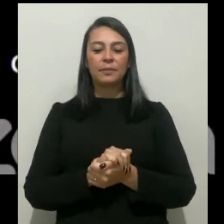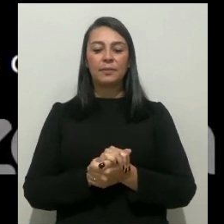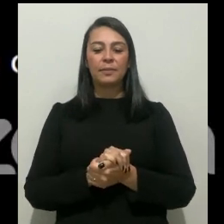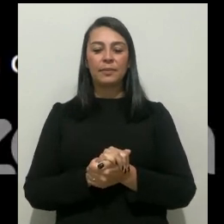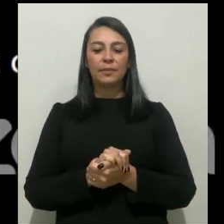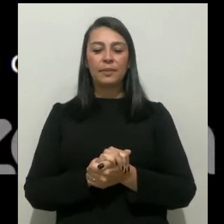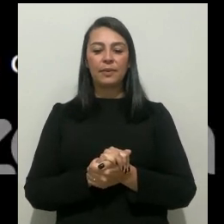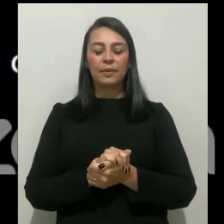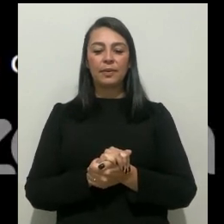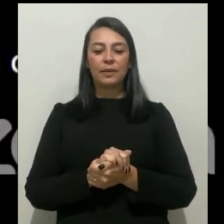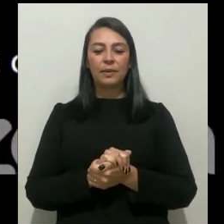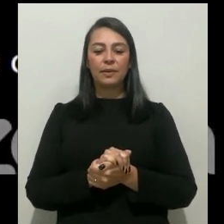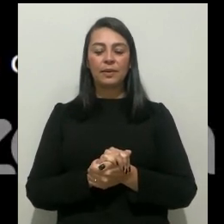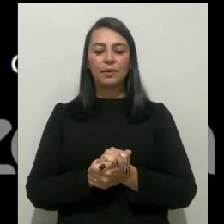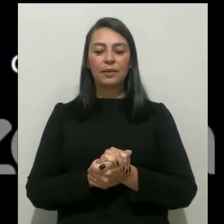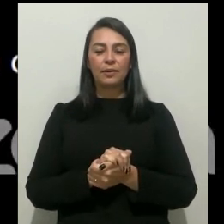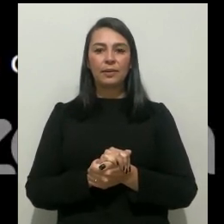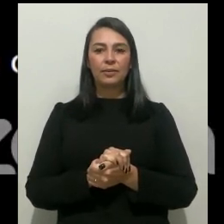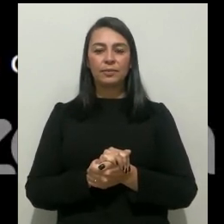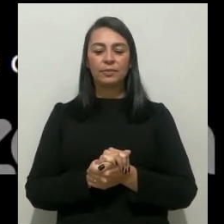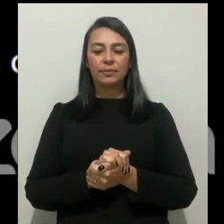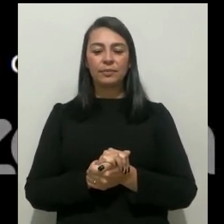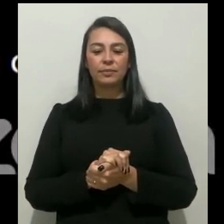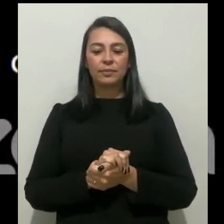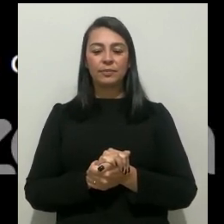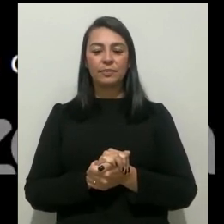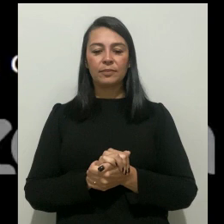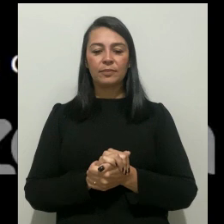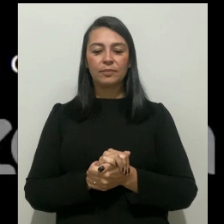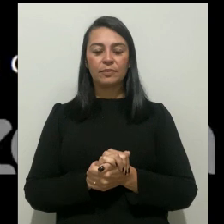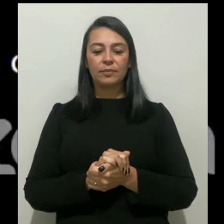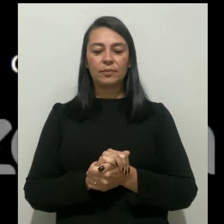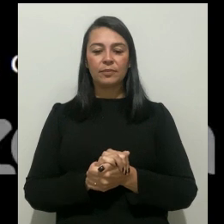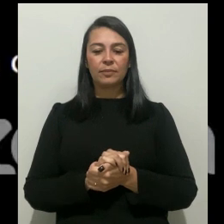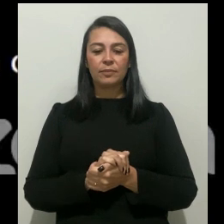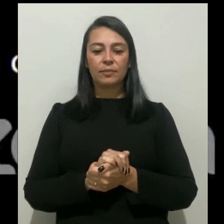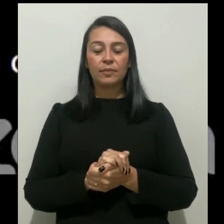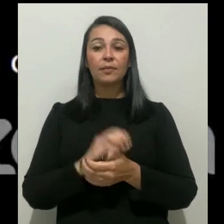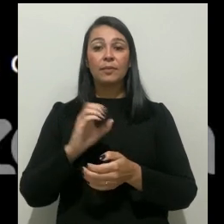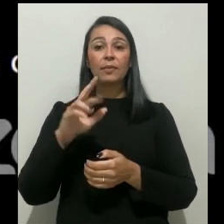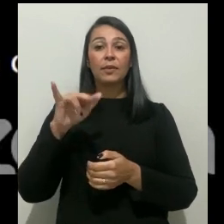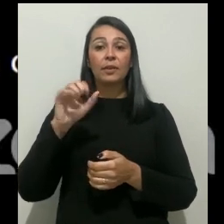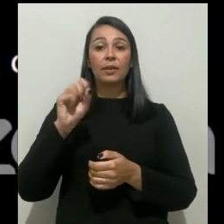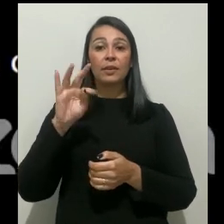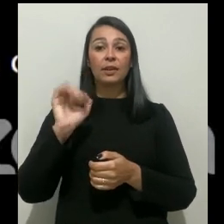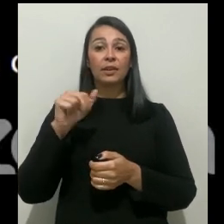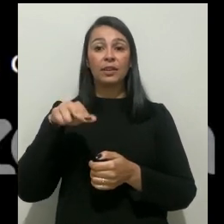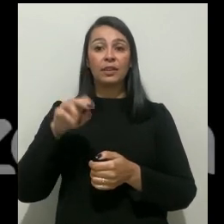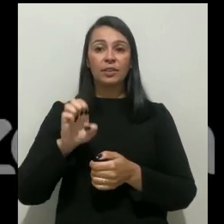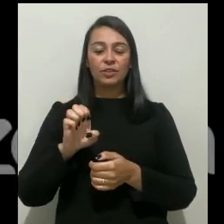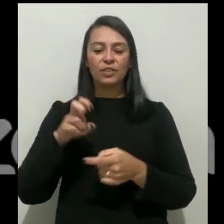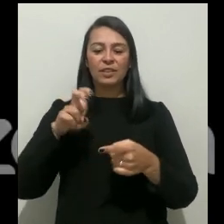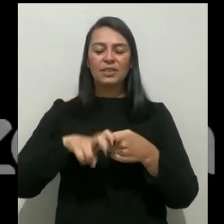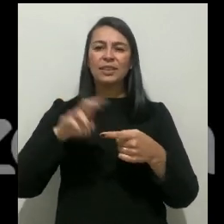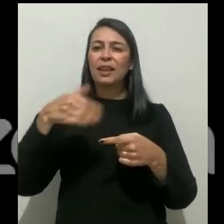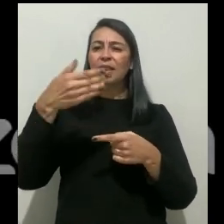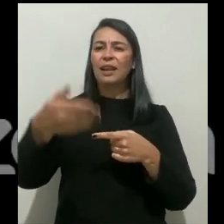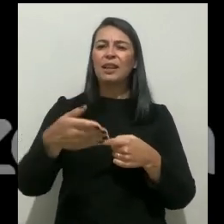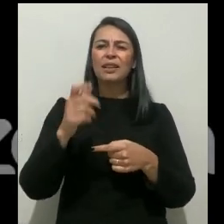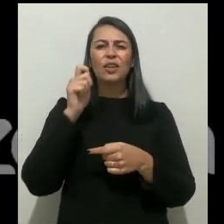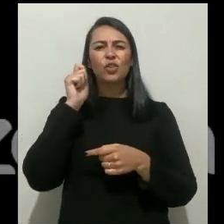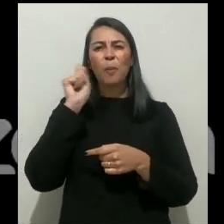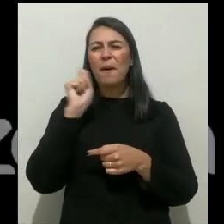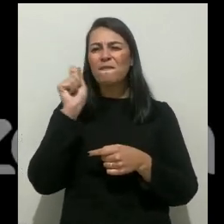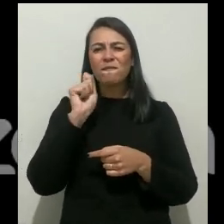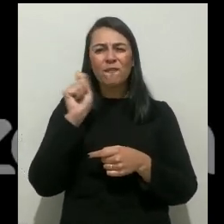aqui, mas eu tenho que fazer o terceiro lançamento por causa disso. A Cristiane, que está lá atrás, que é uma fofa, se alguém quiser vir, que